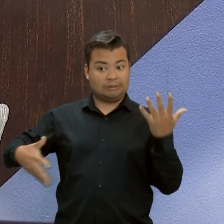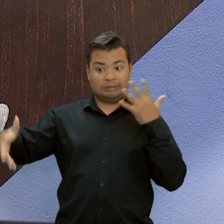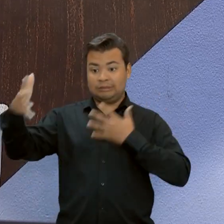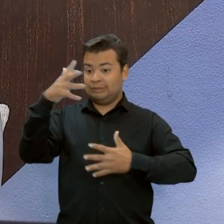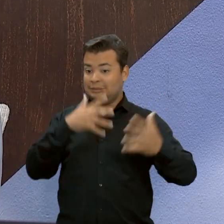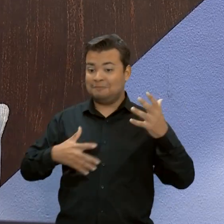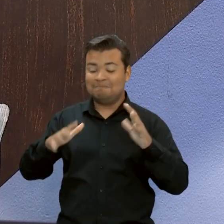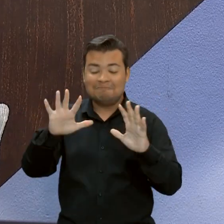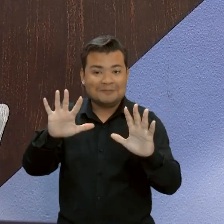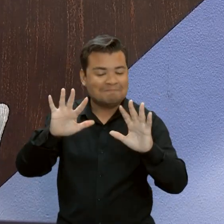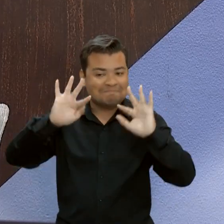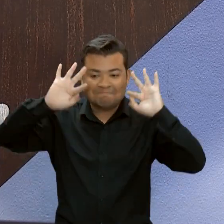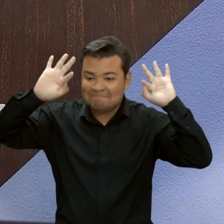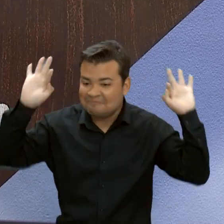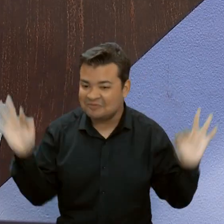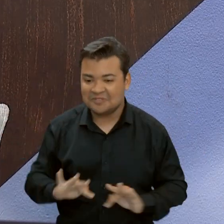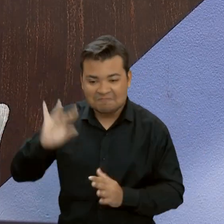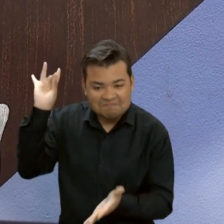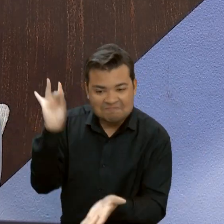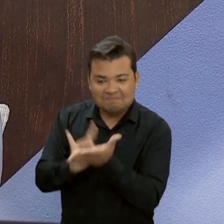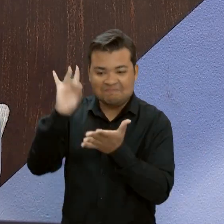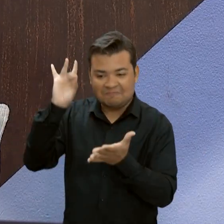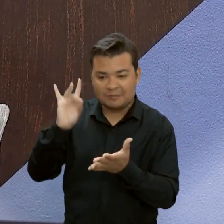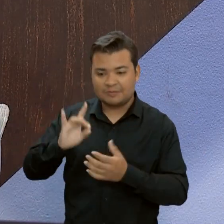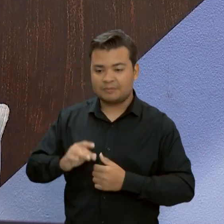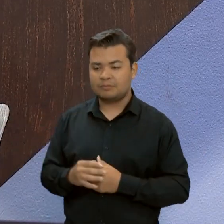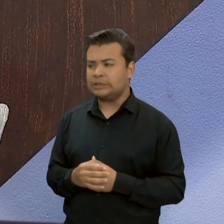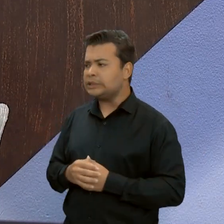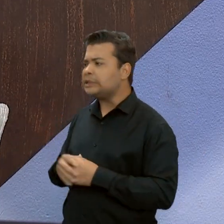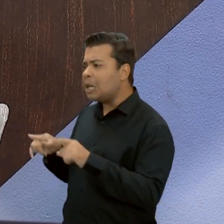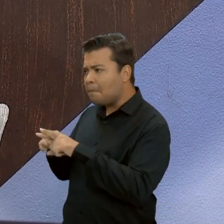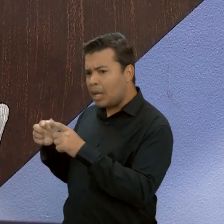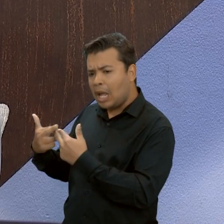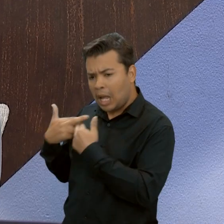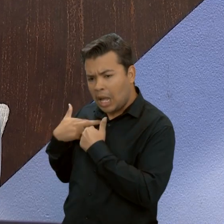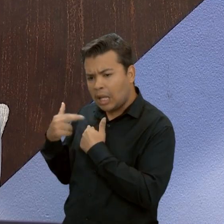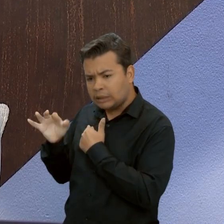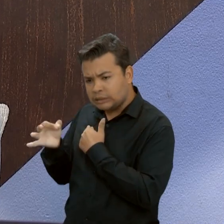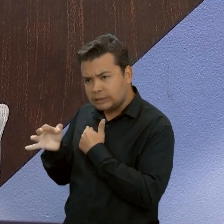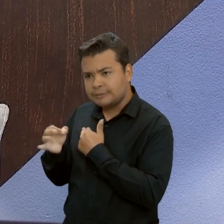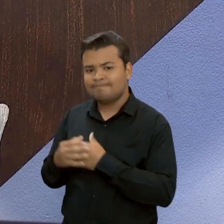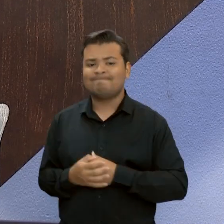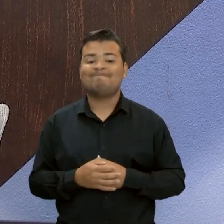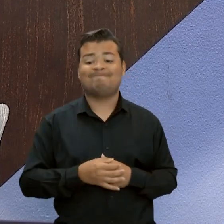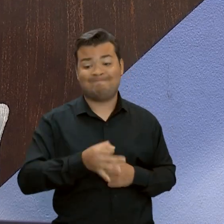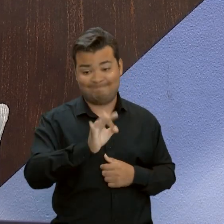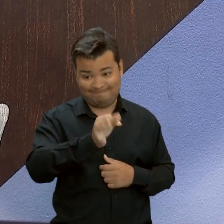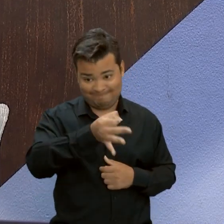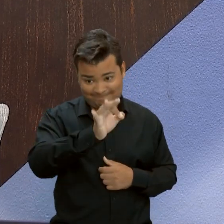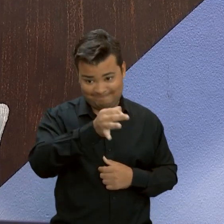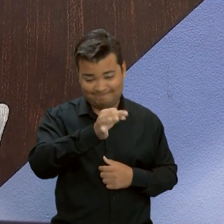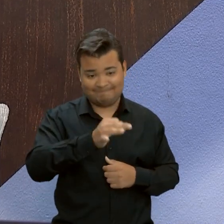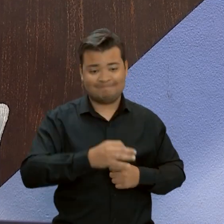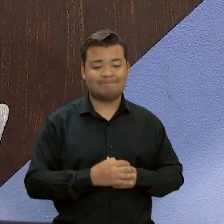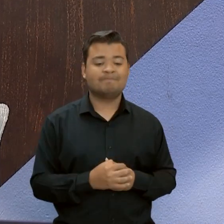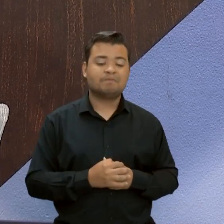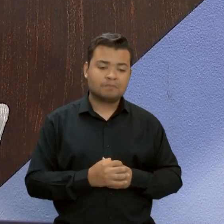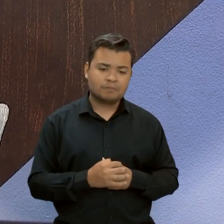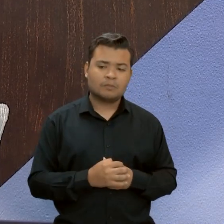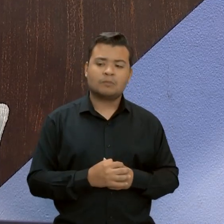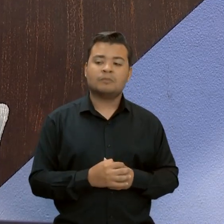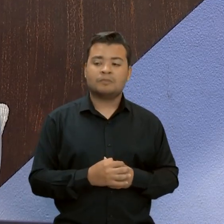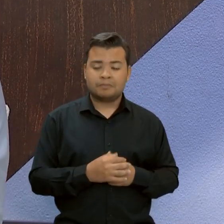e uma felicidade imensa. E uma responsabilidade também, né? Isso ela acompanha desde cedo. E